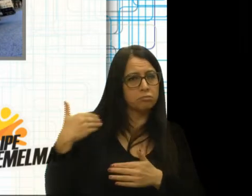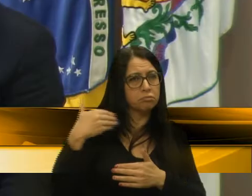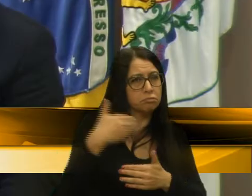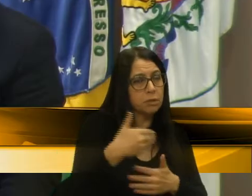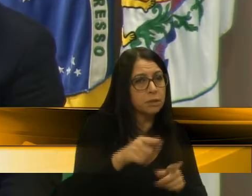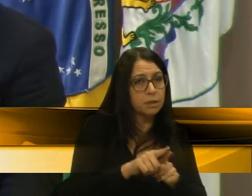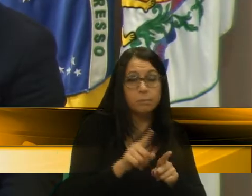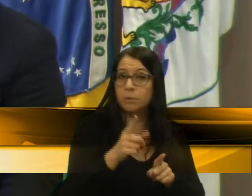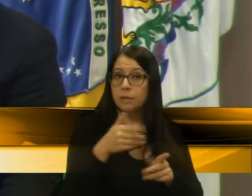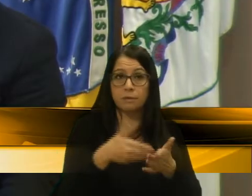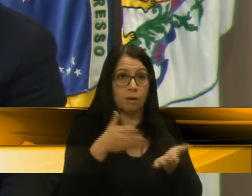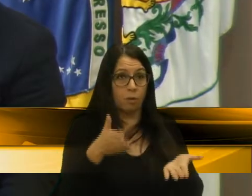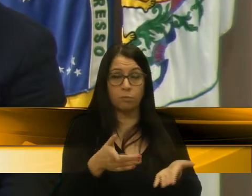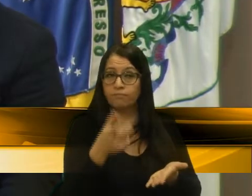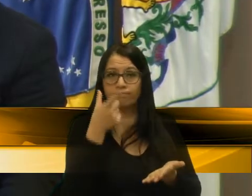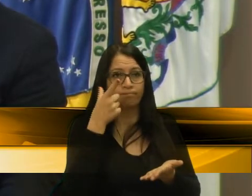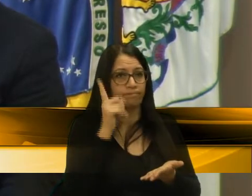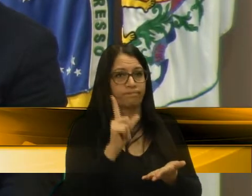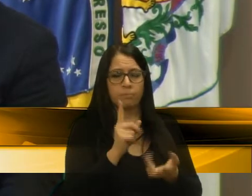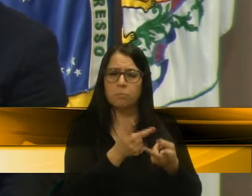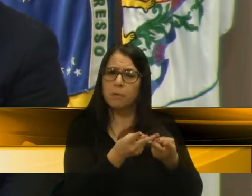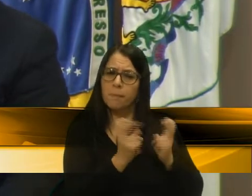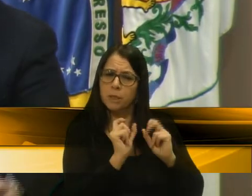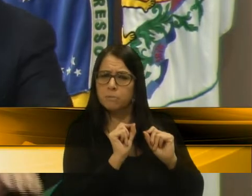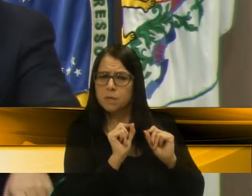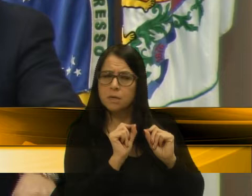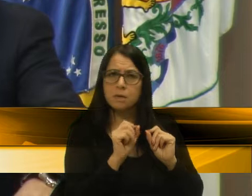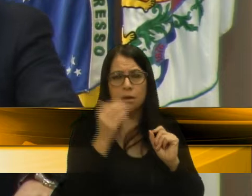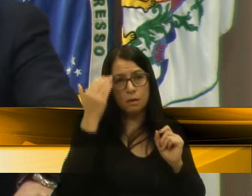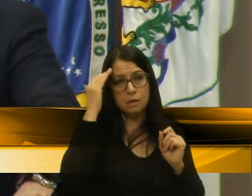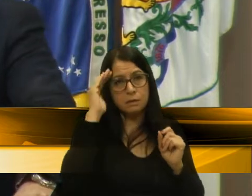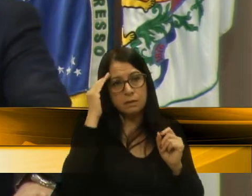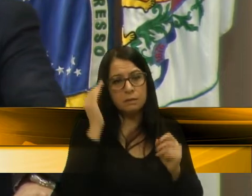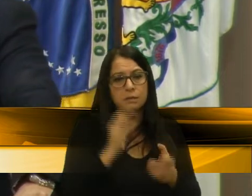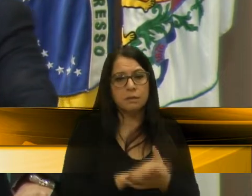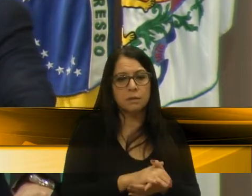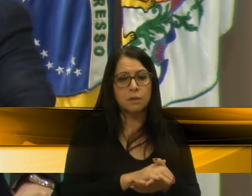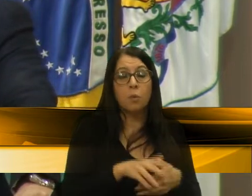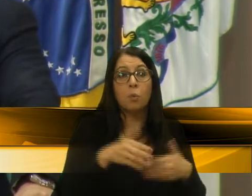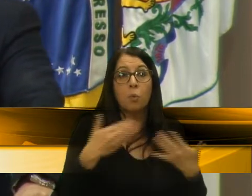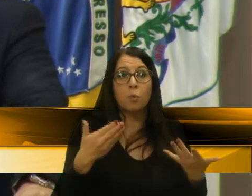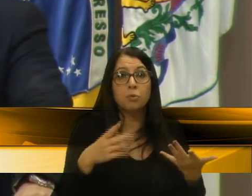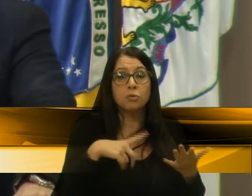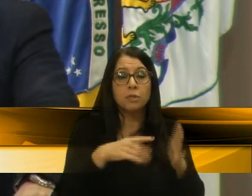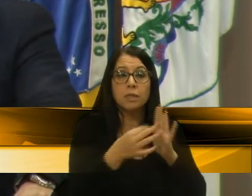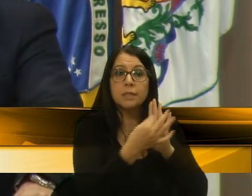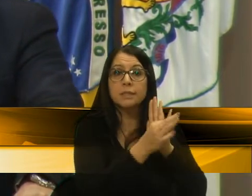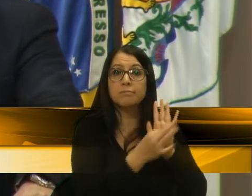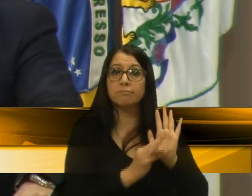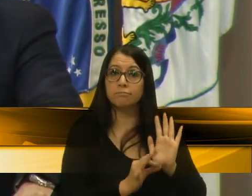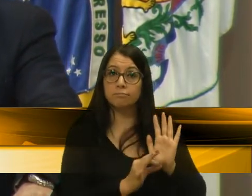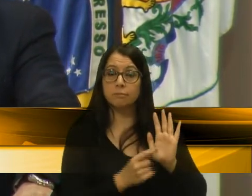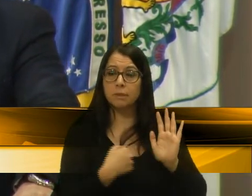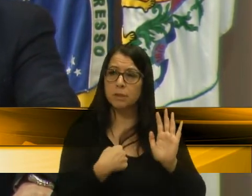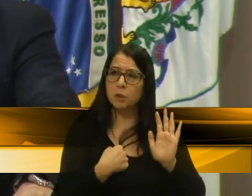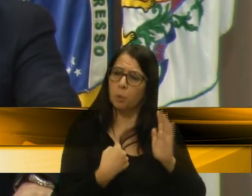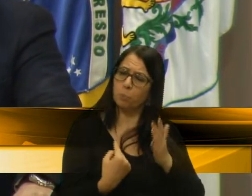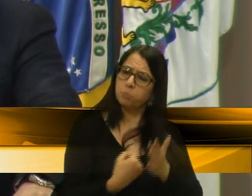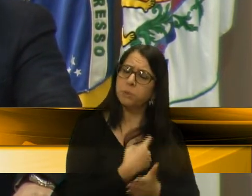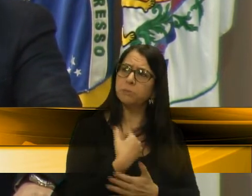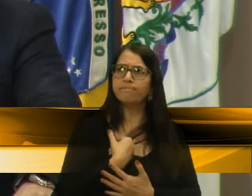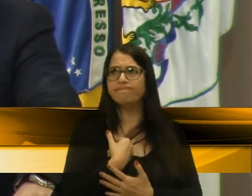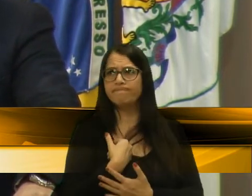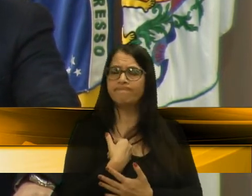gente não conseguiu perceber e entender onde está esse plano, e eu fico me perguntando, vereadora